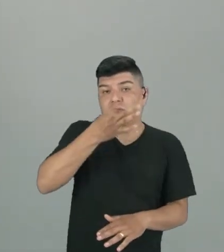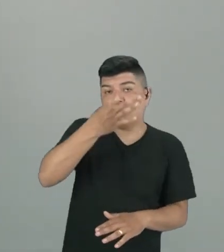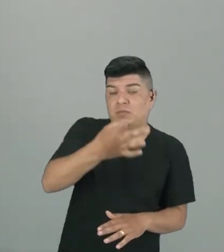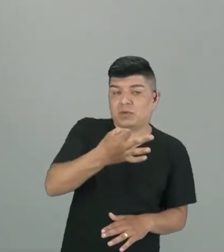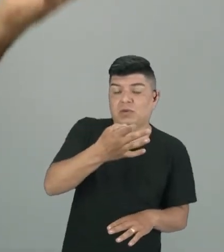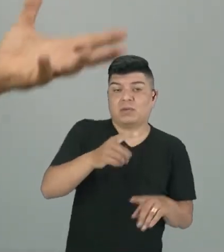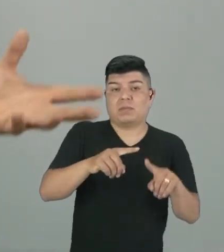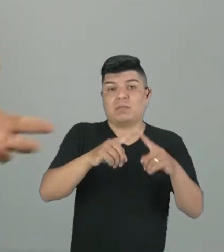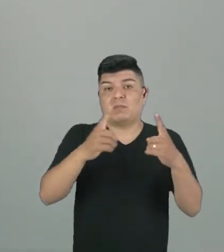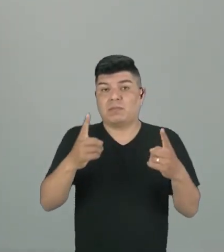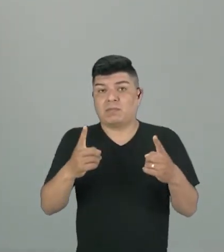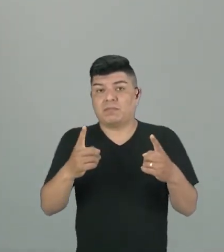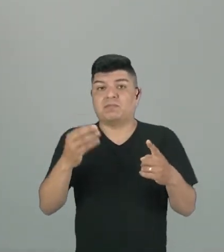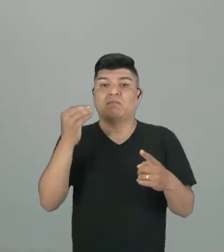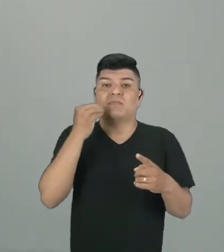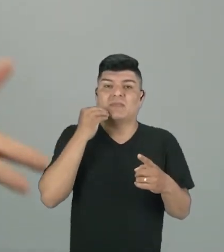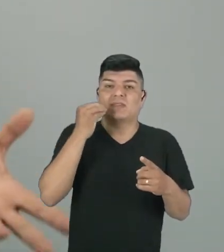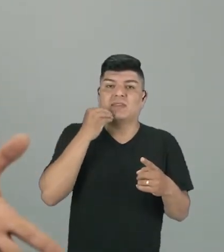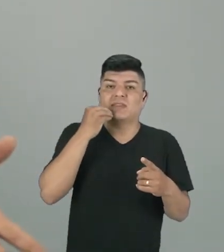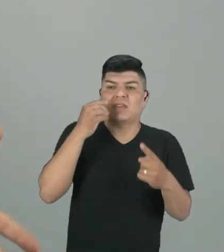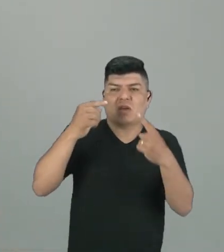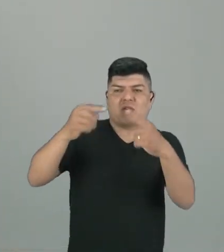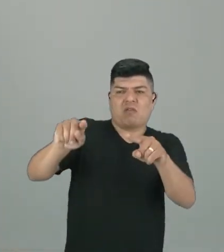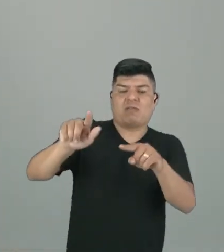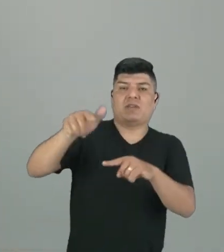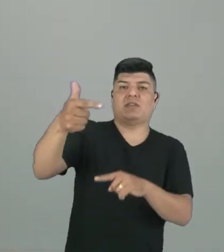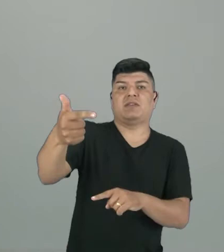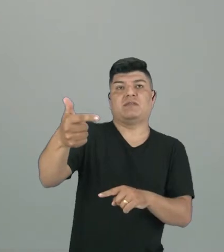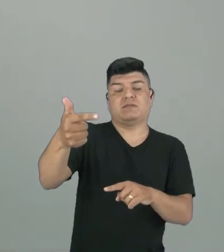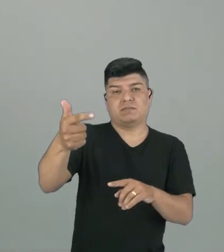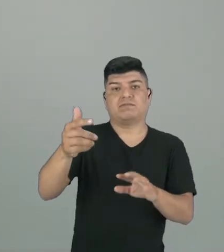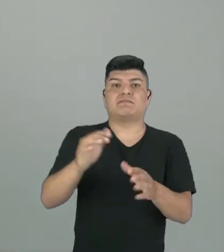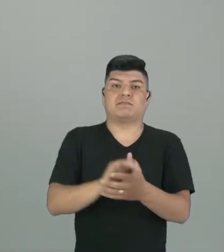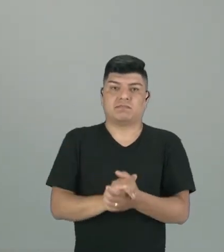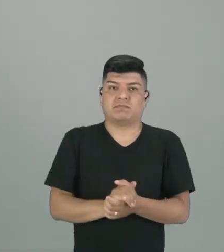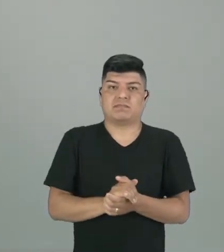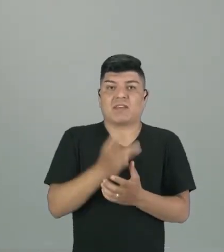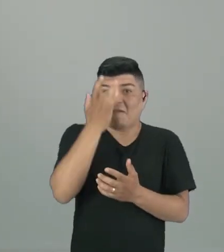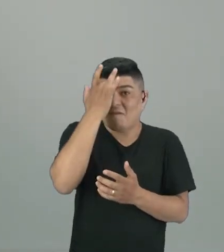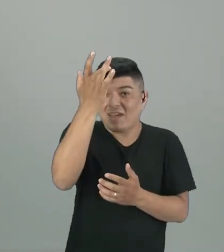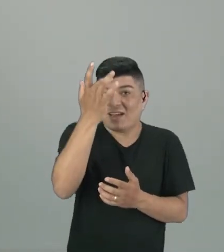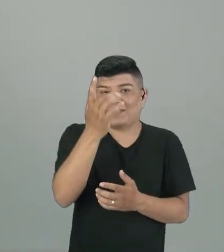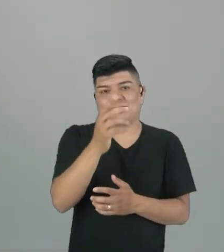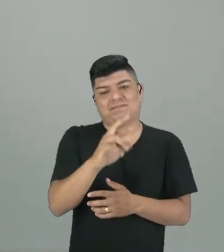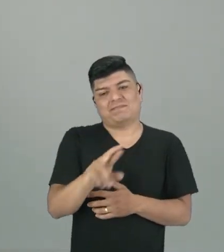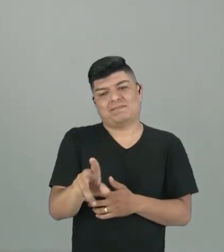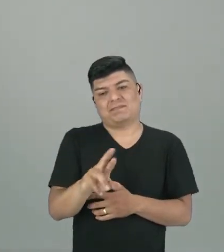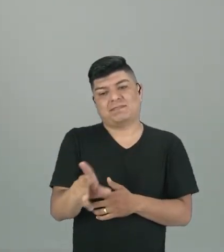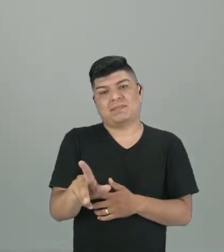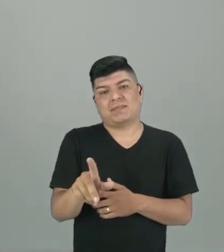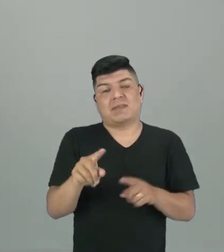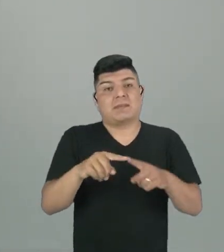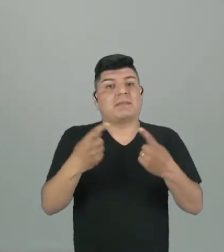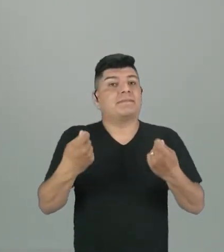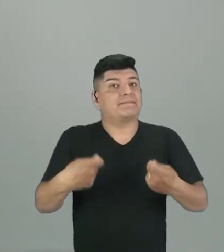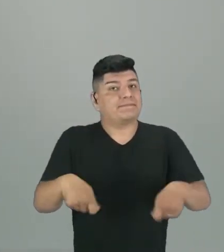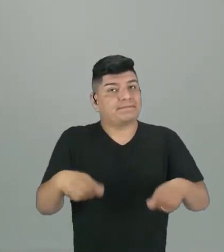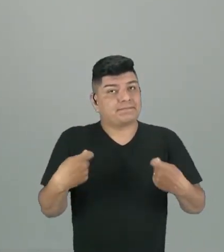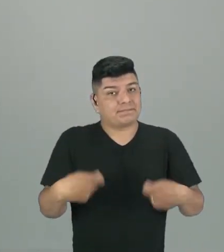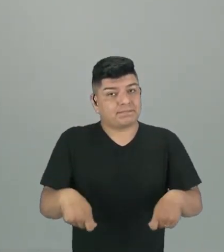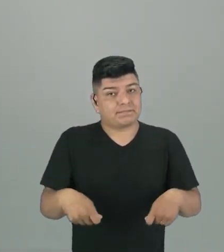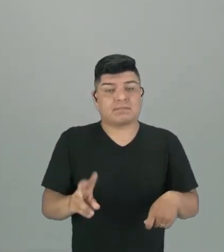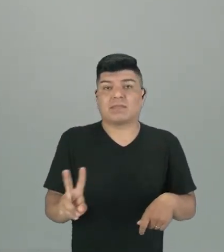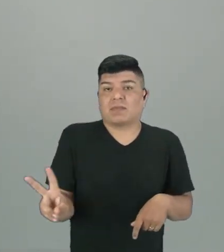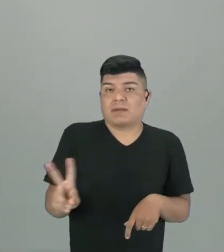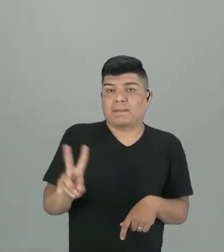mas sem tentar ofender o outro. Isso não é tão fácil, mas é necessário. Então,